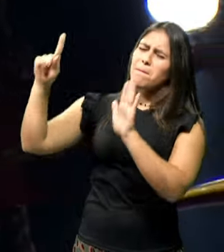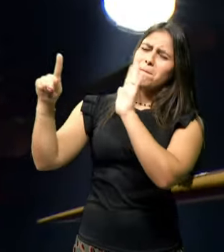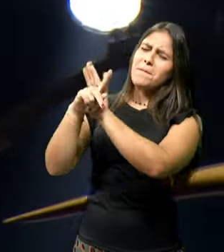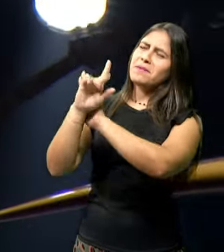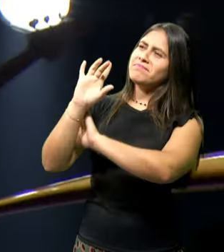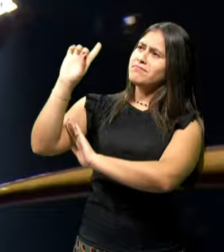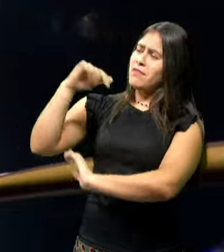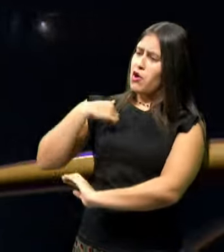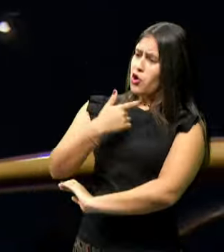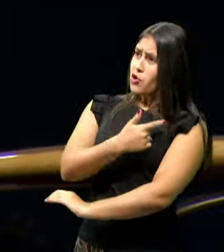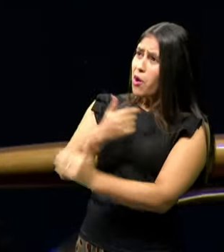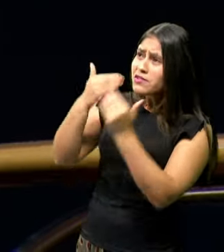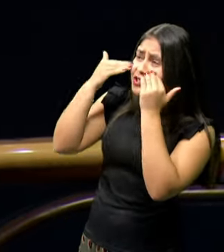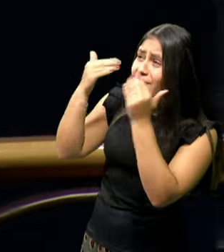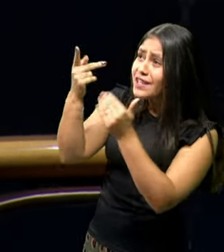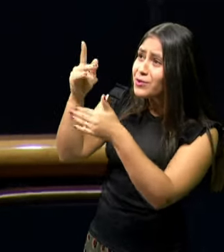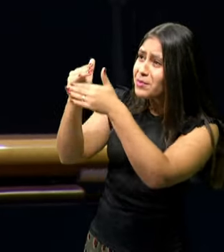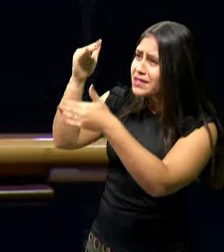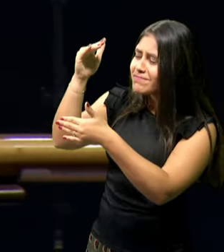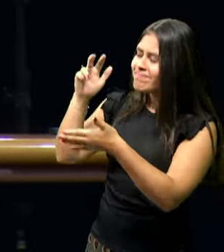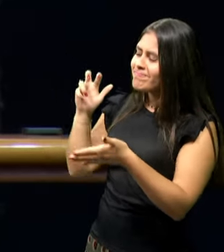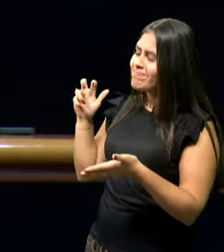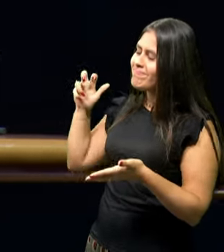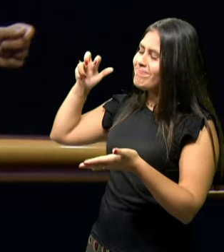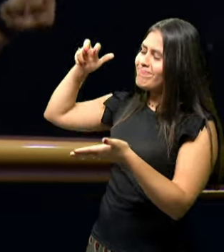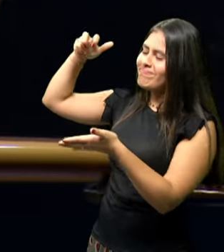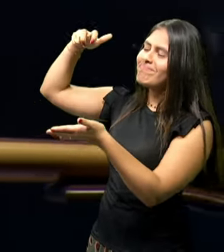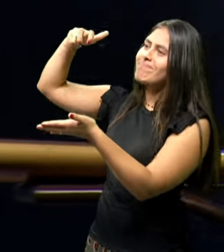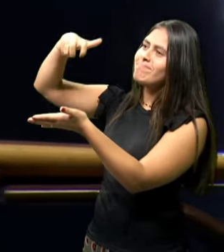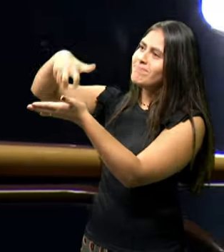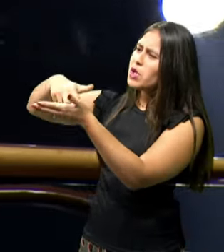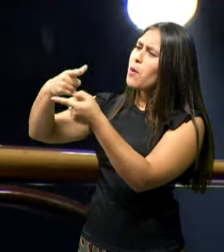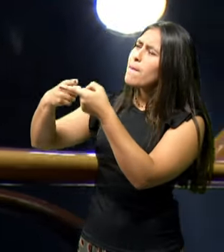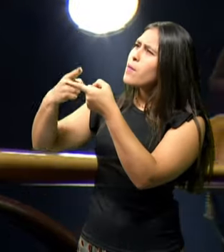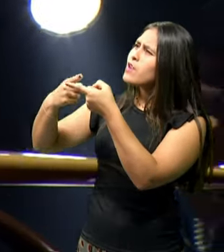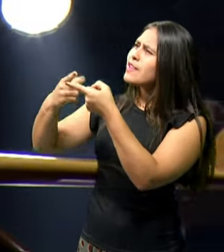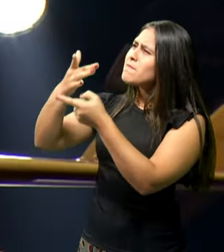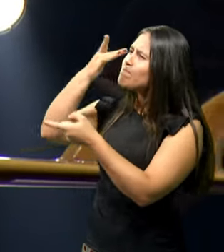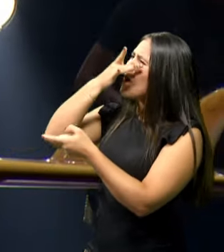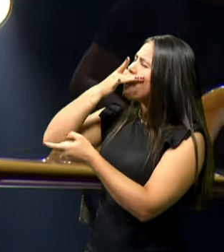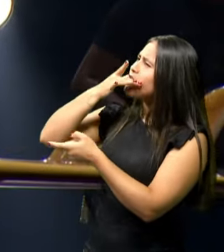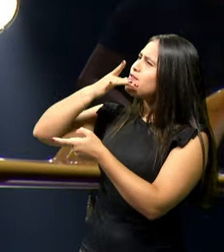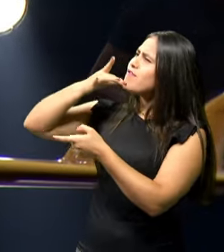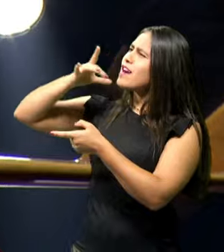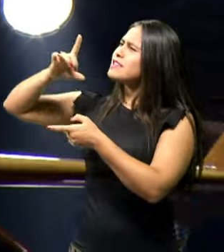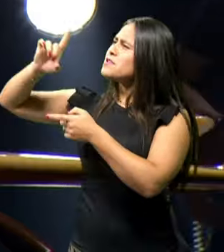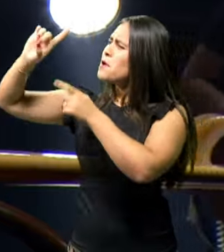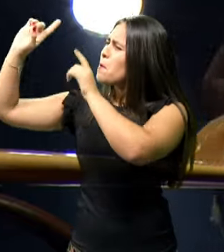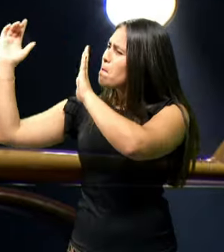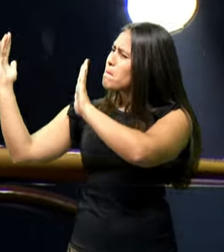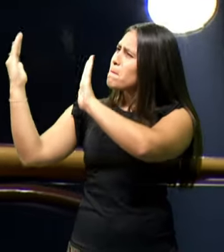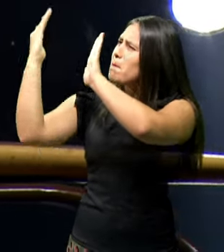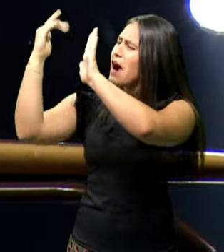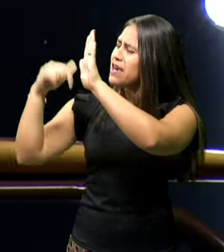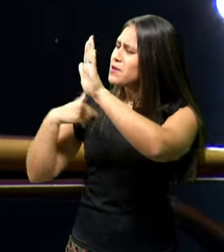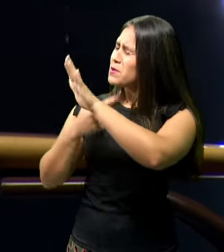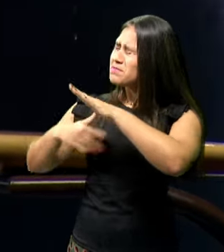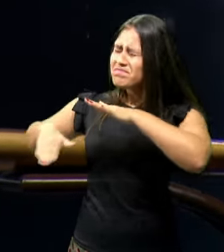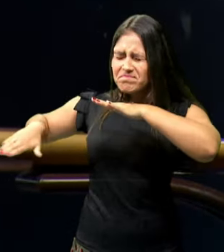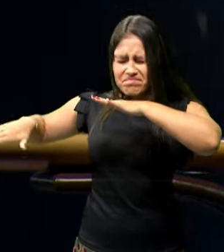nos prostramos aqui nesse altar, nessa noite, para buscar a Tua face, para nos humilharmos diante do